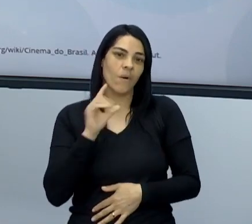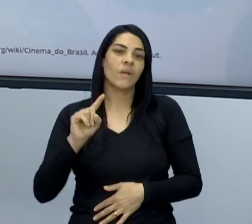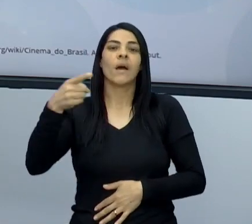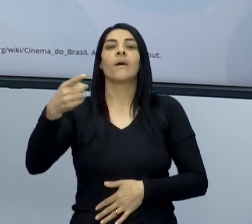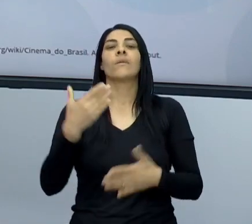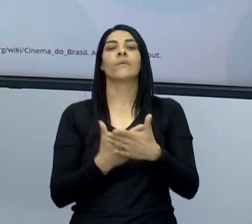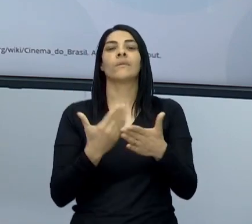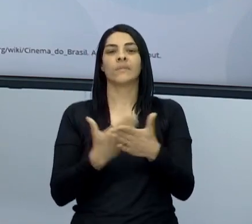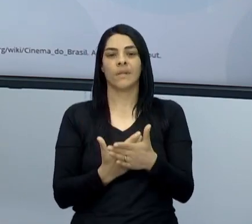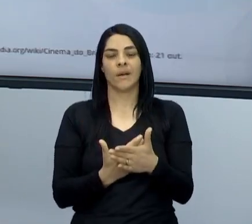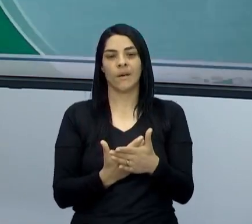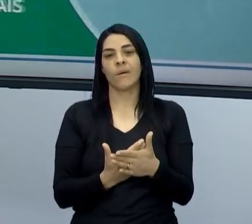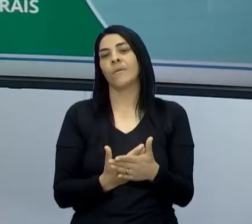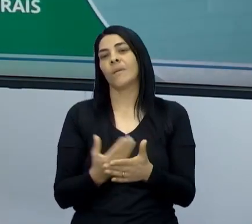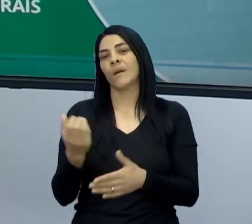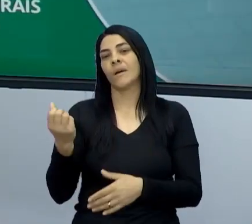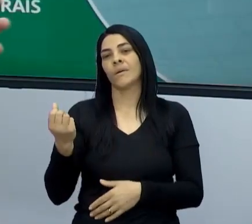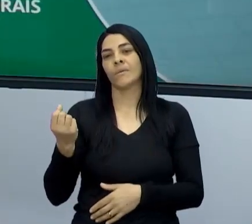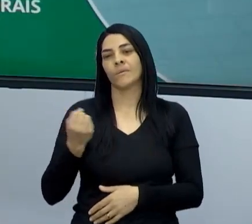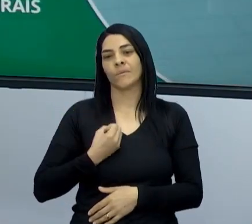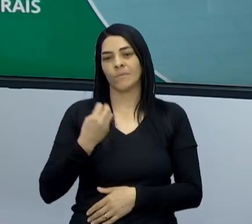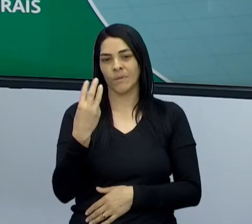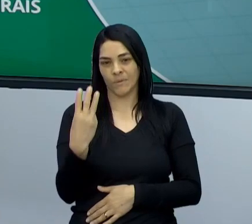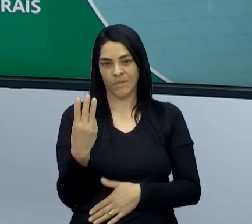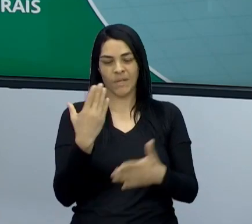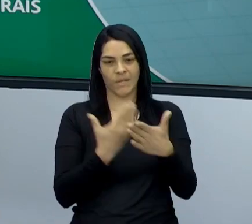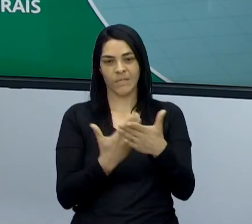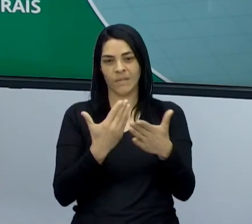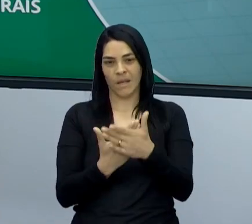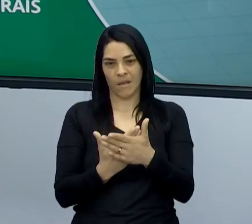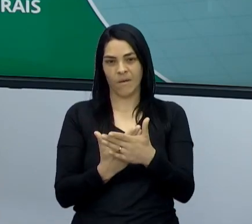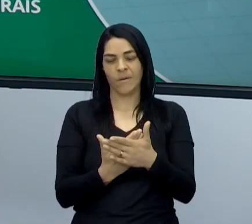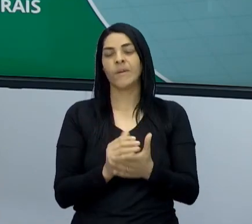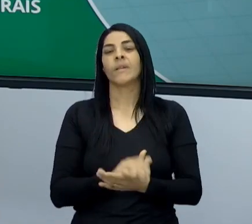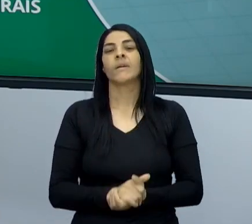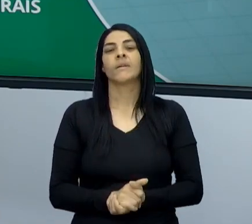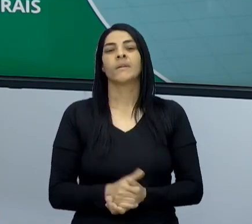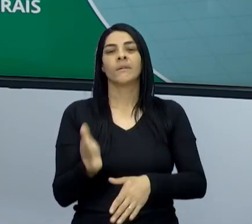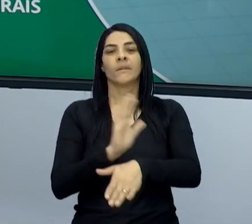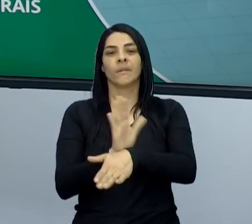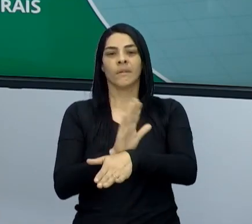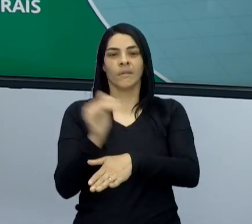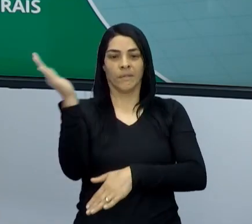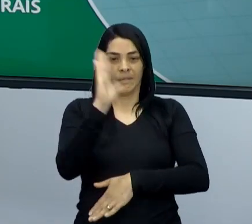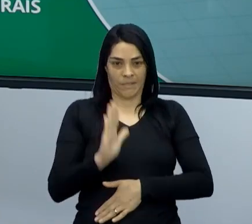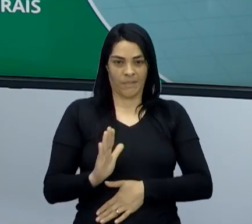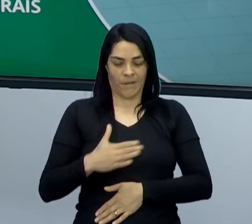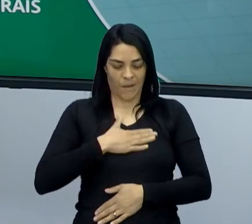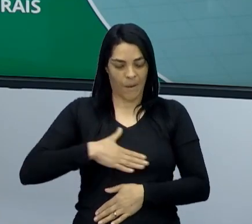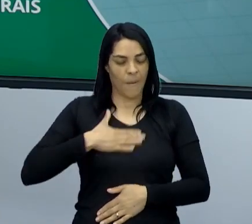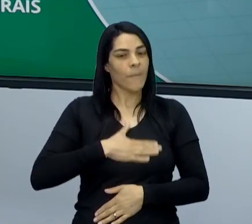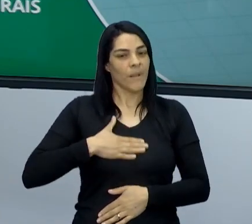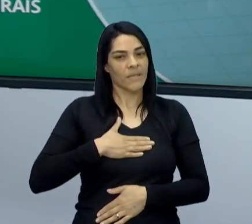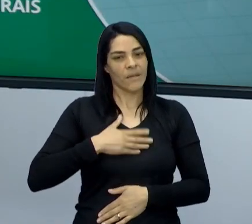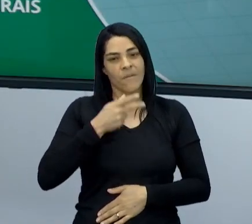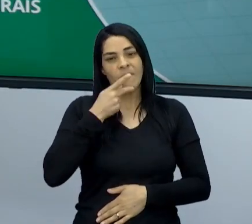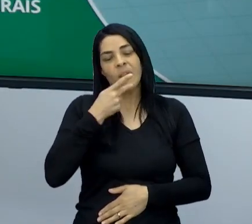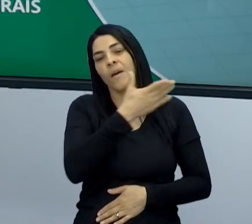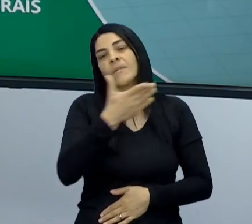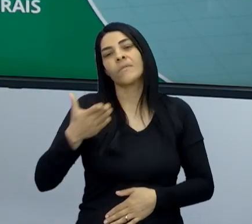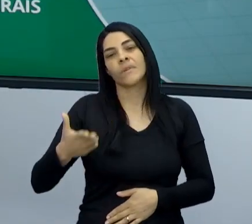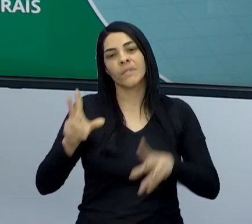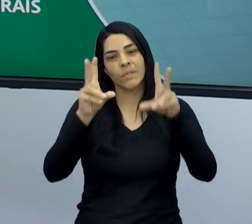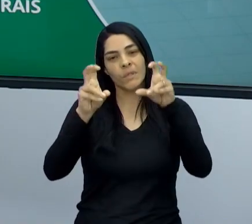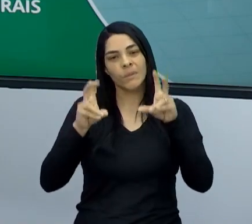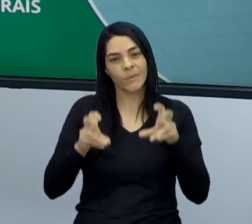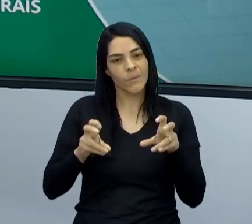3 dessa viagem pelo cinema nacional, tá bom? Foi um prazer falar com vocês, é um tema sensacional. Leiam,